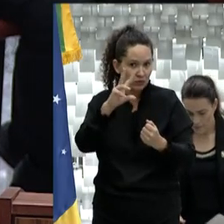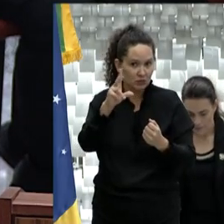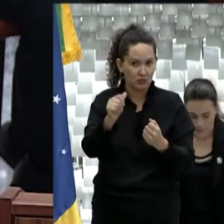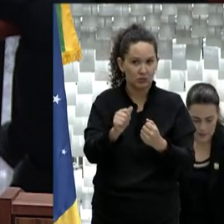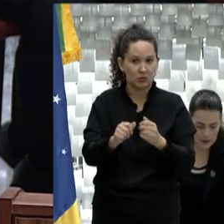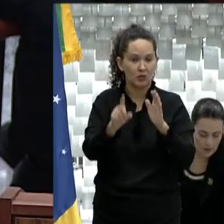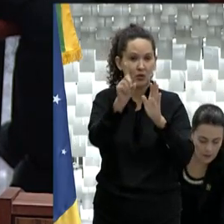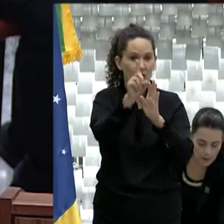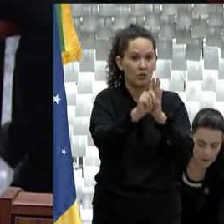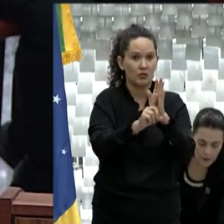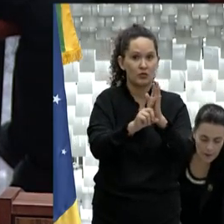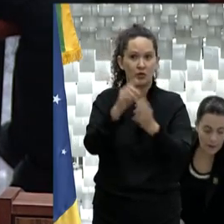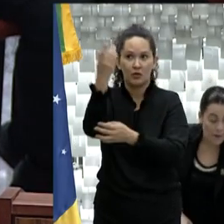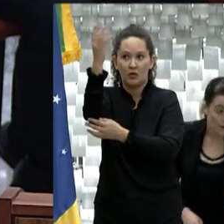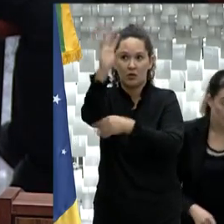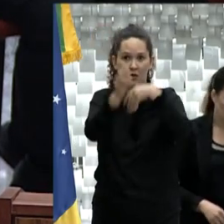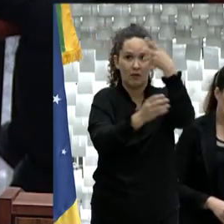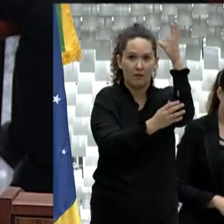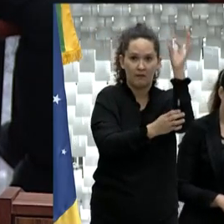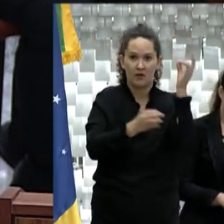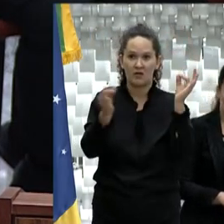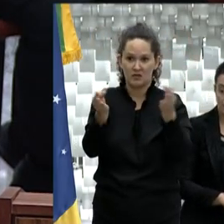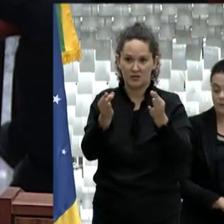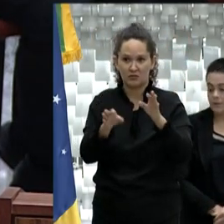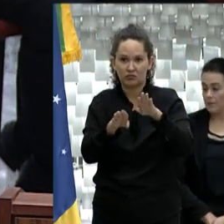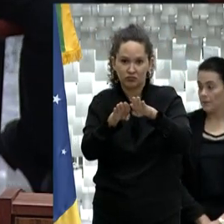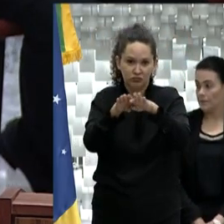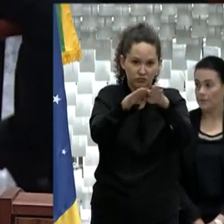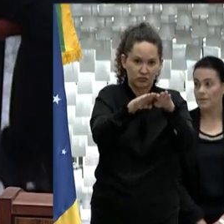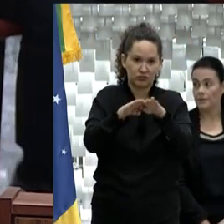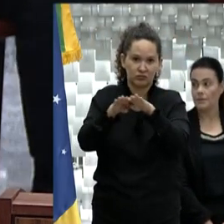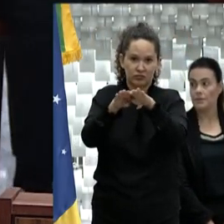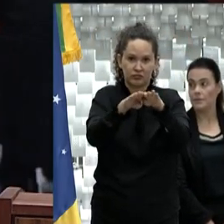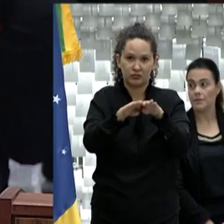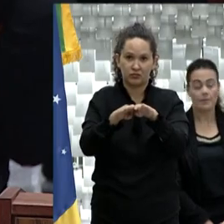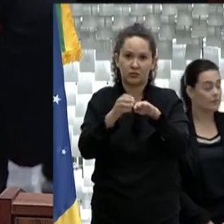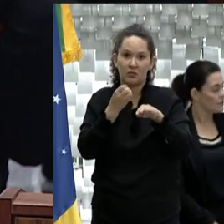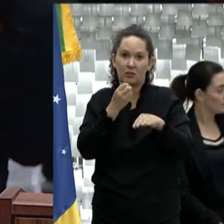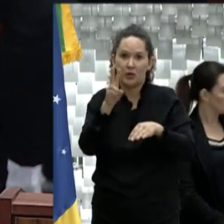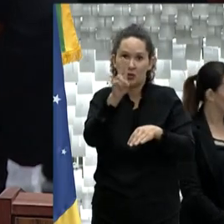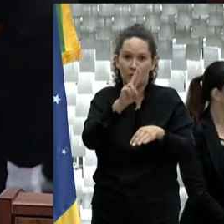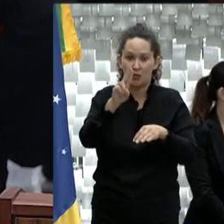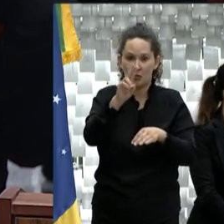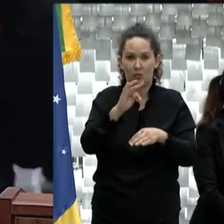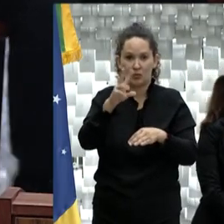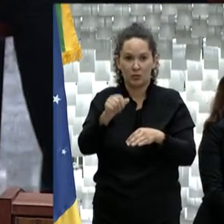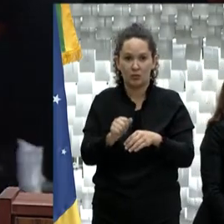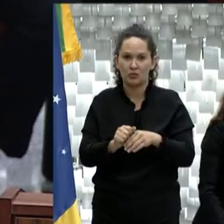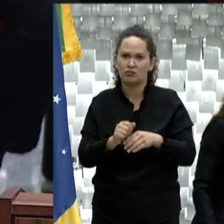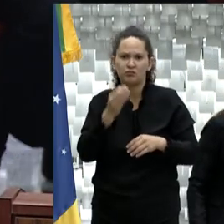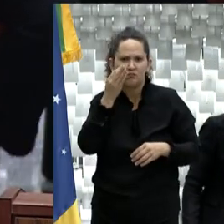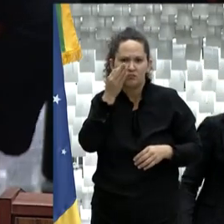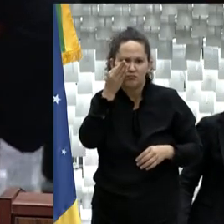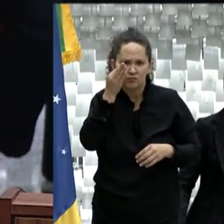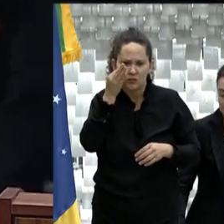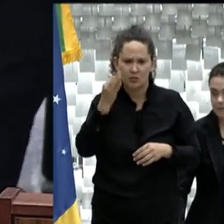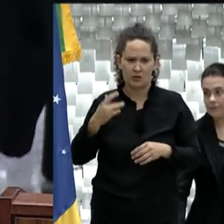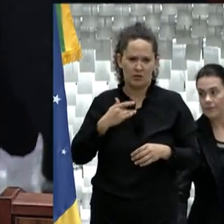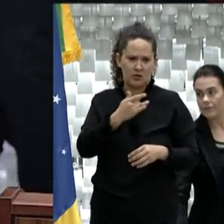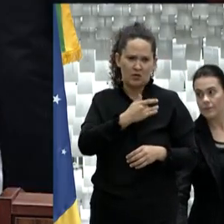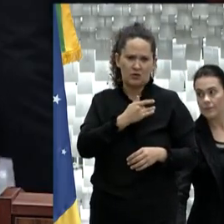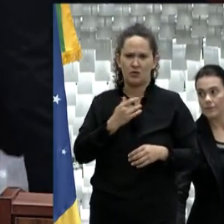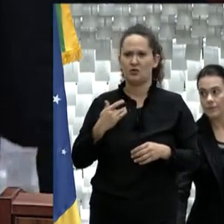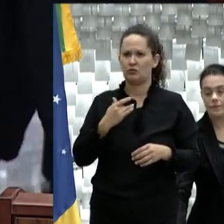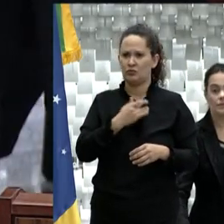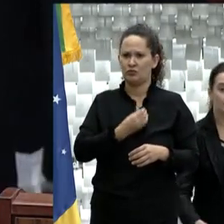o direito ao meio ambiente ecologicamente equilibrado, bem de uso comum do povo e essencial à sadia qualidade de